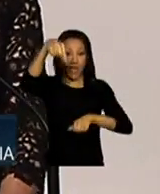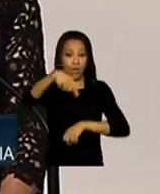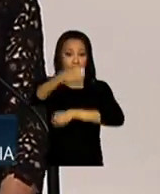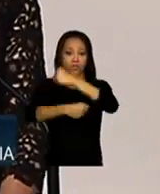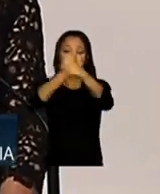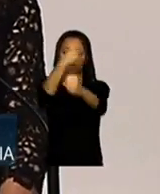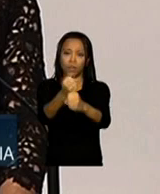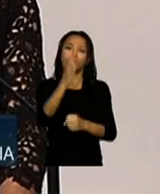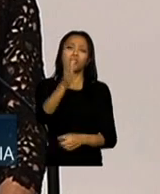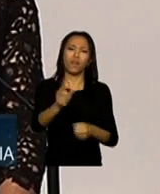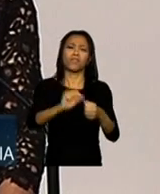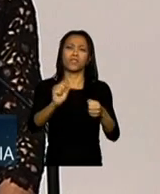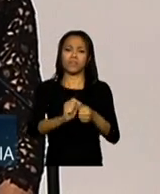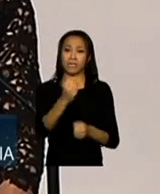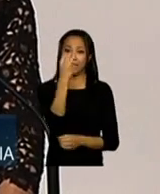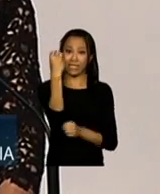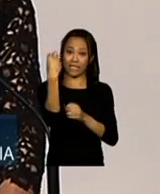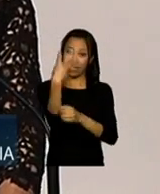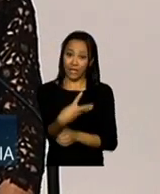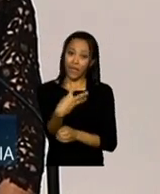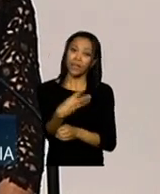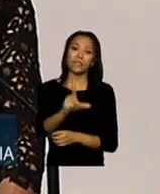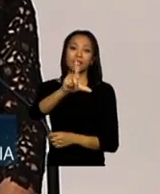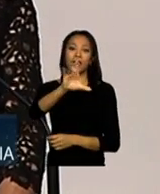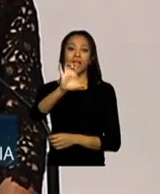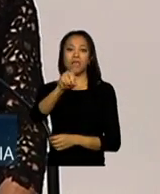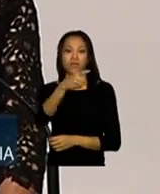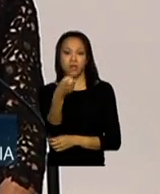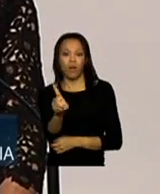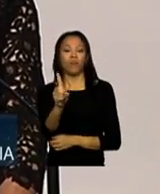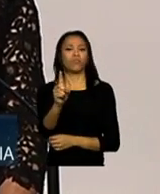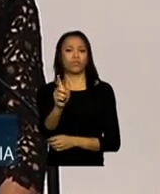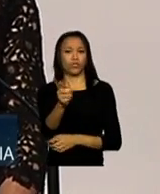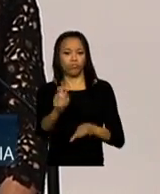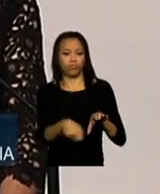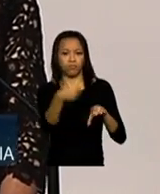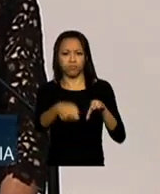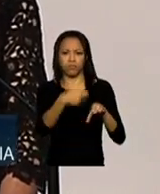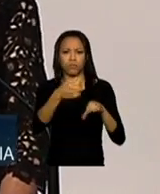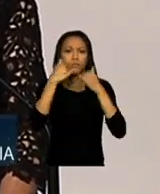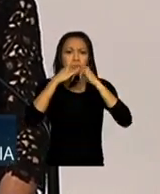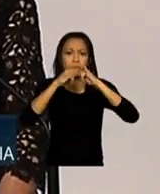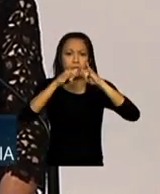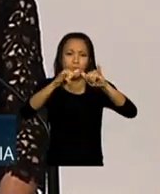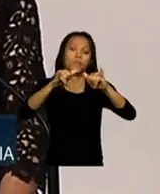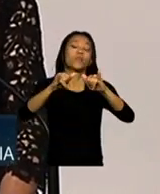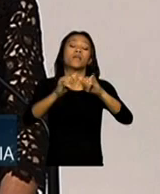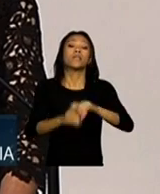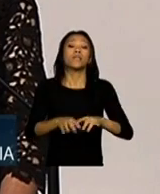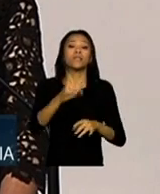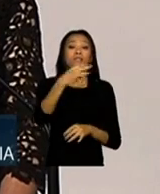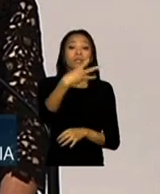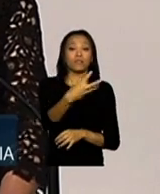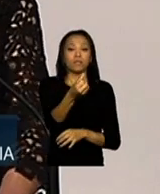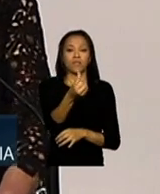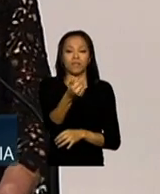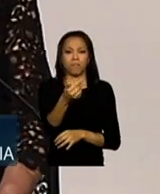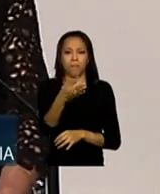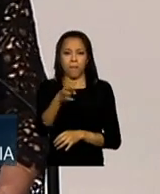realizamos 3 leilões de geração de energia que agregaram 3.600 megawatts ao